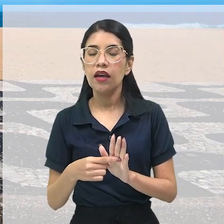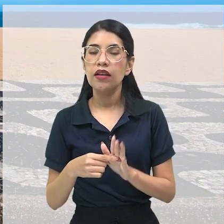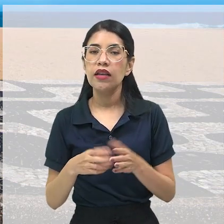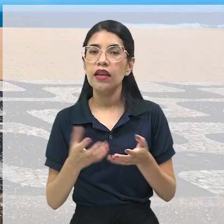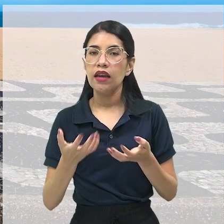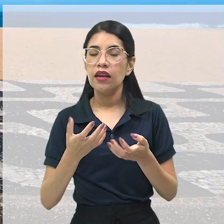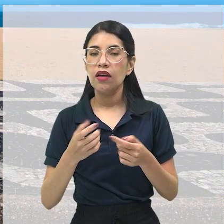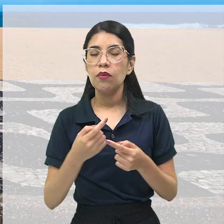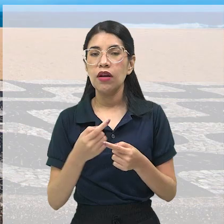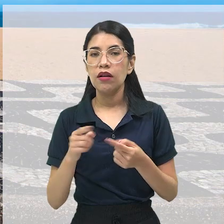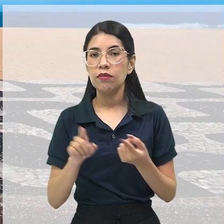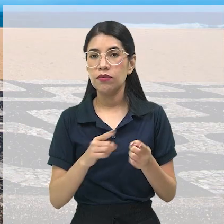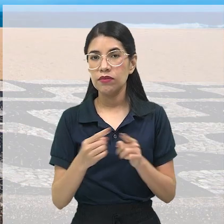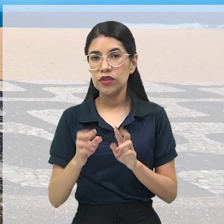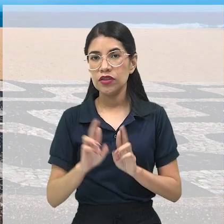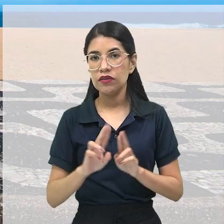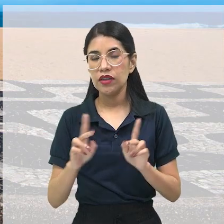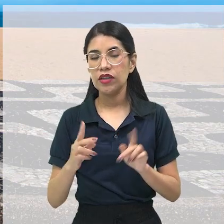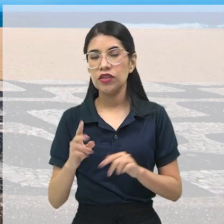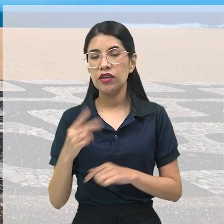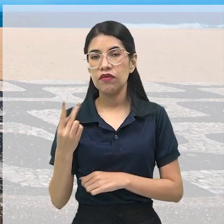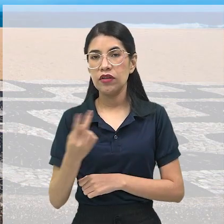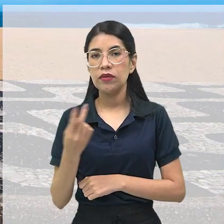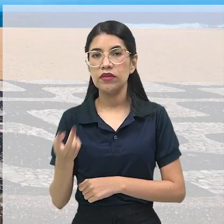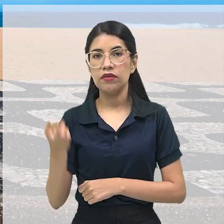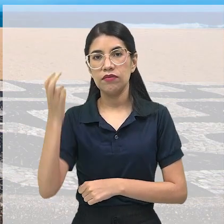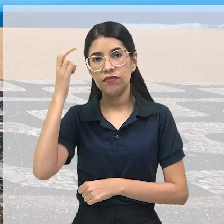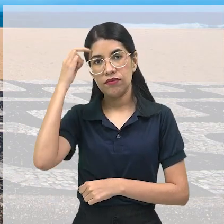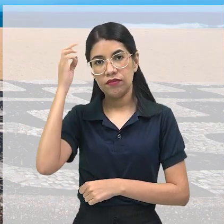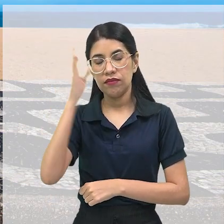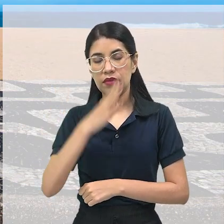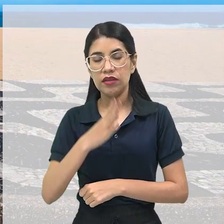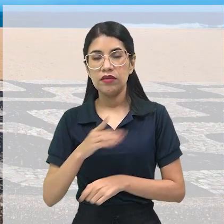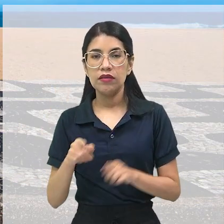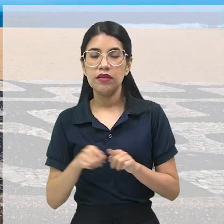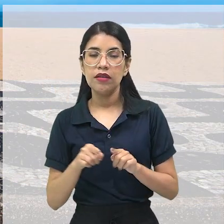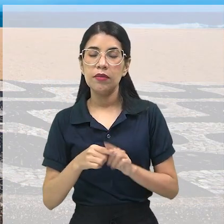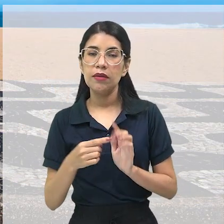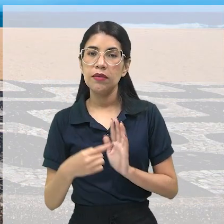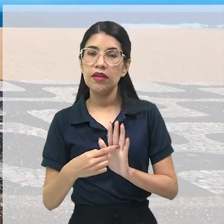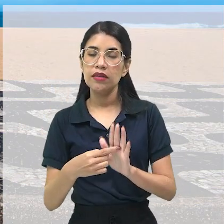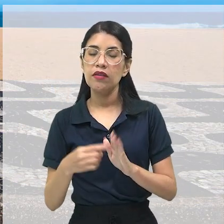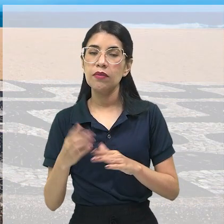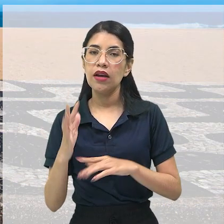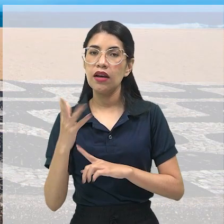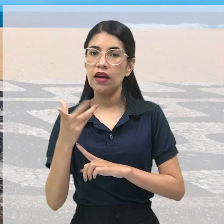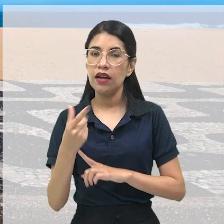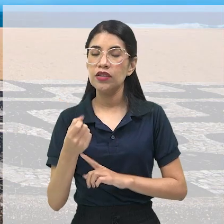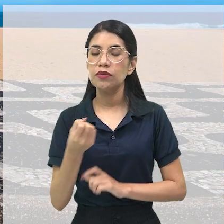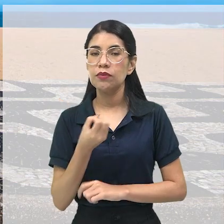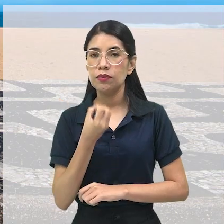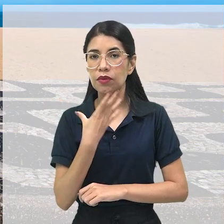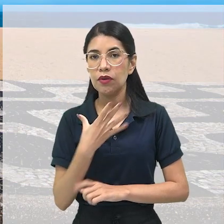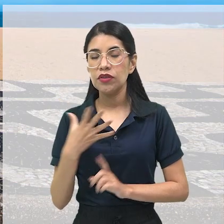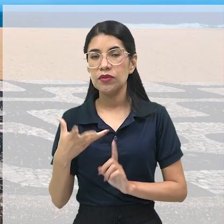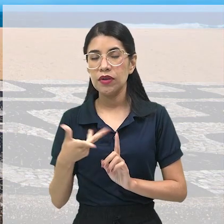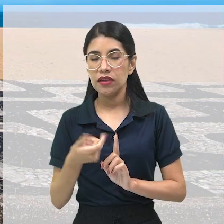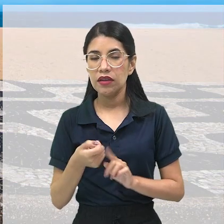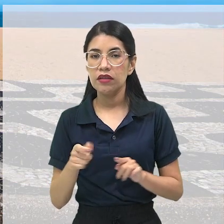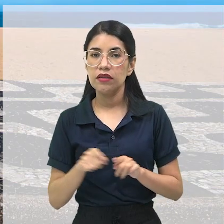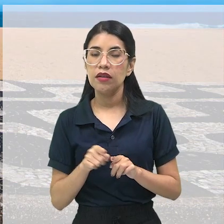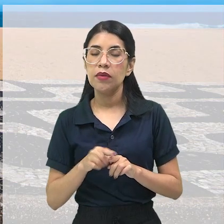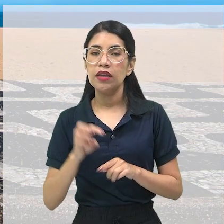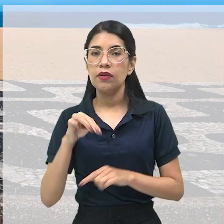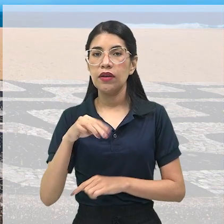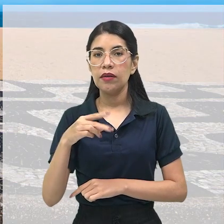que vai valorizar a nossa cultura brasileira e trazer a nossa arte de qualidade. Assim, a